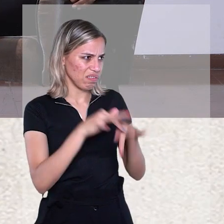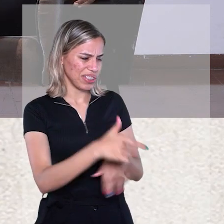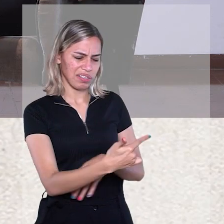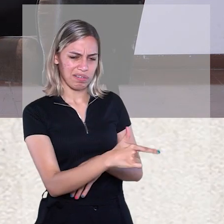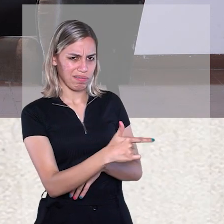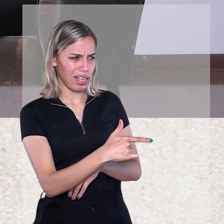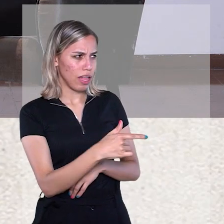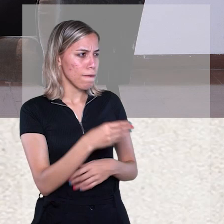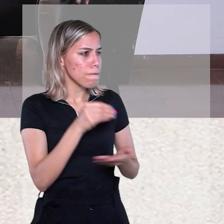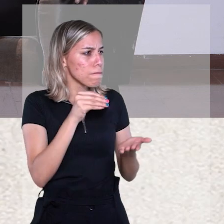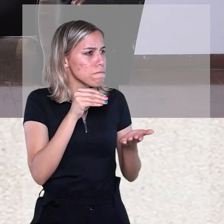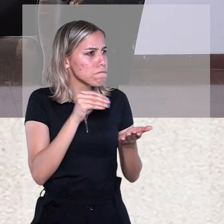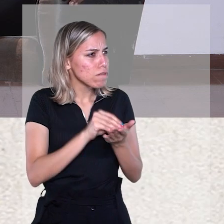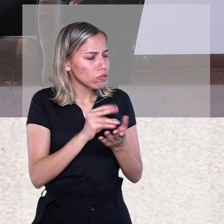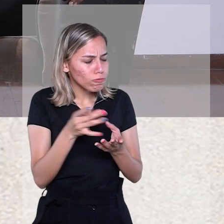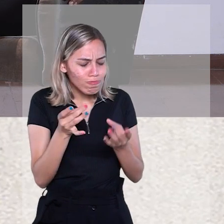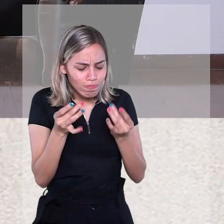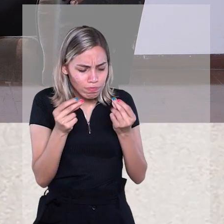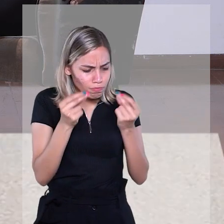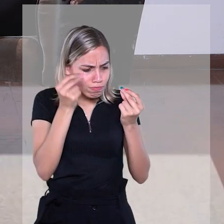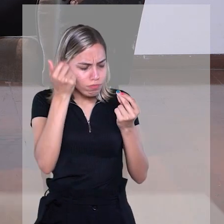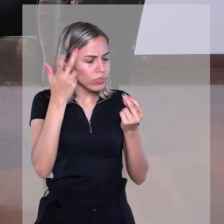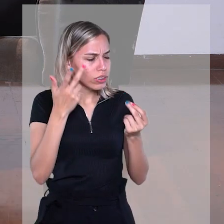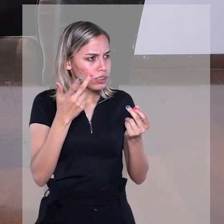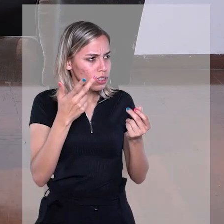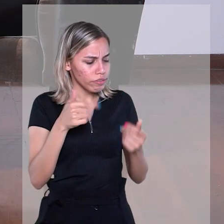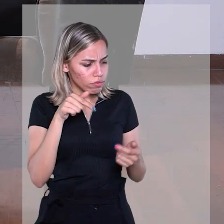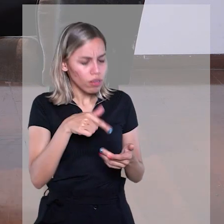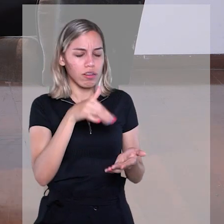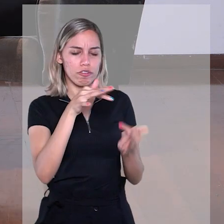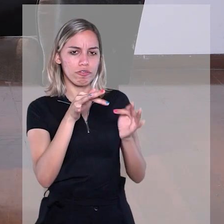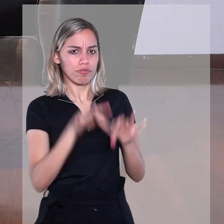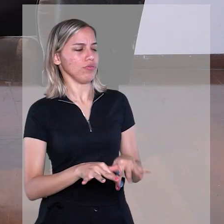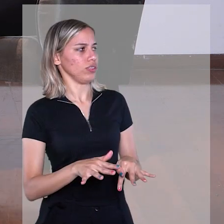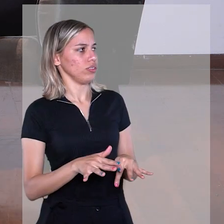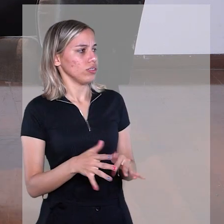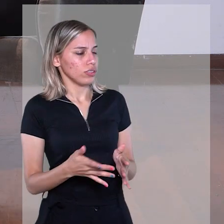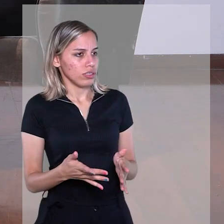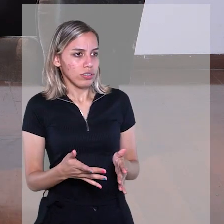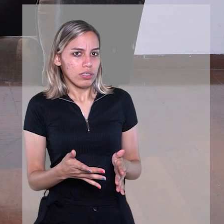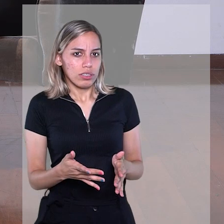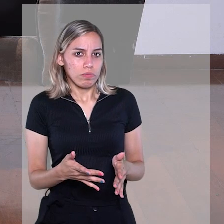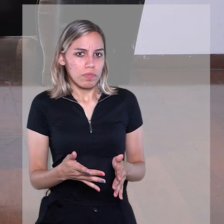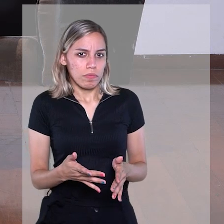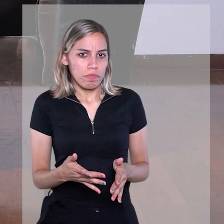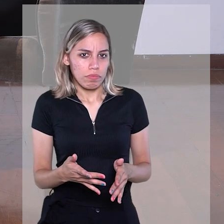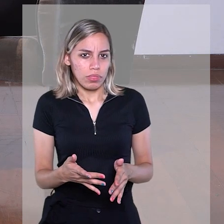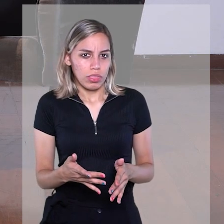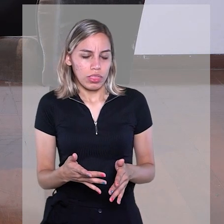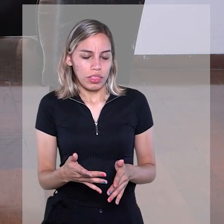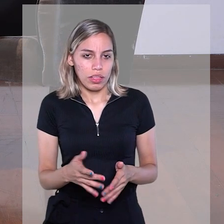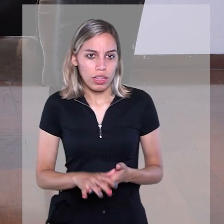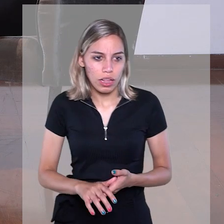fecho, aquele clique que o João Cabral dizia que era o som que ele escutava e entendia